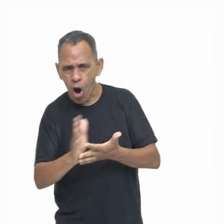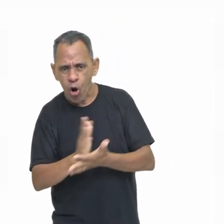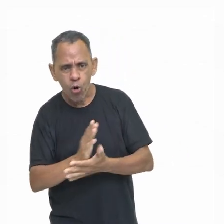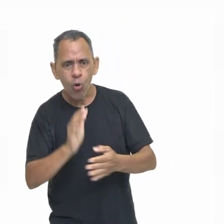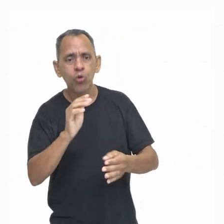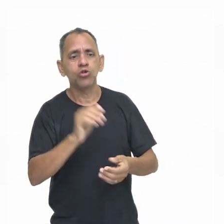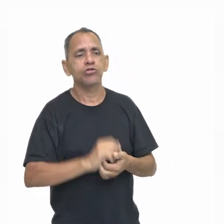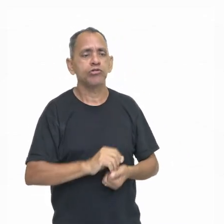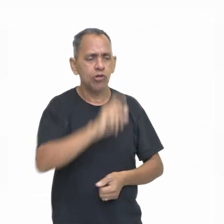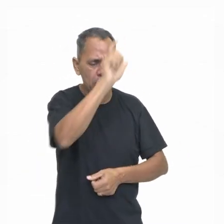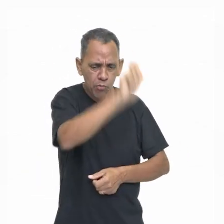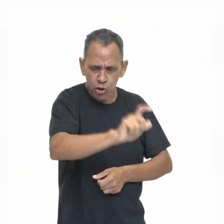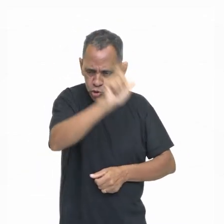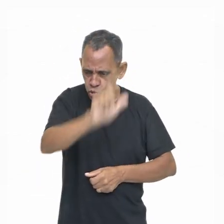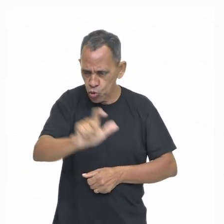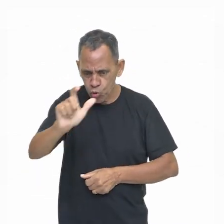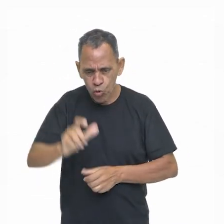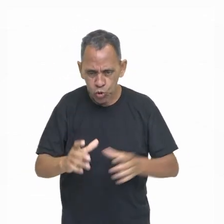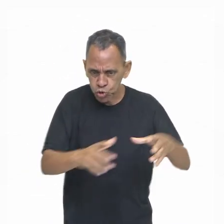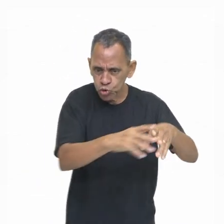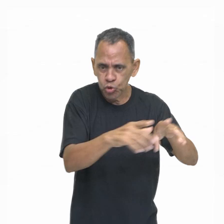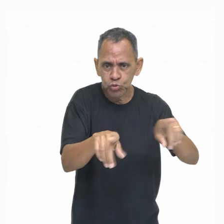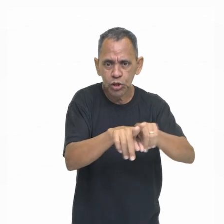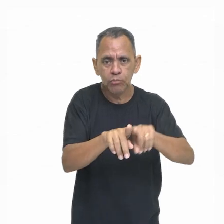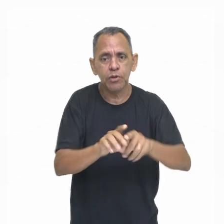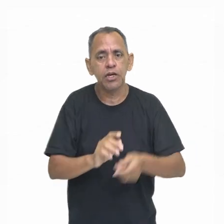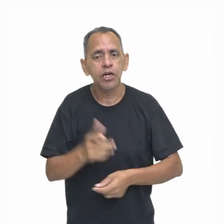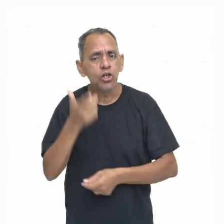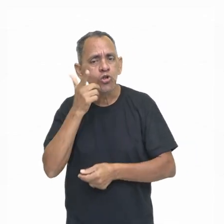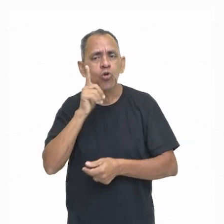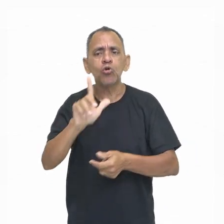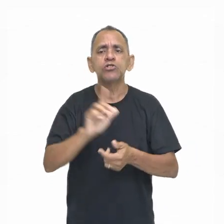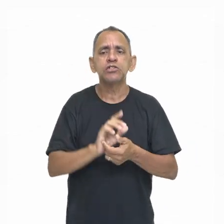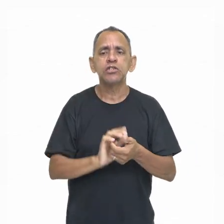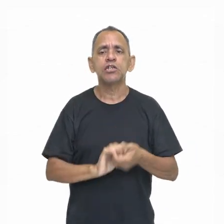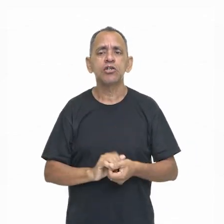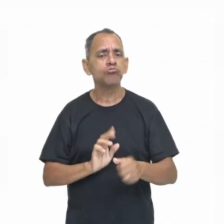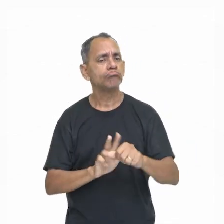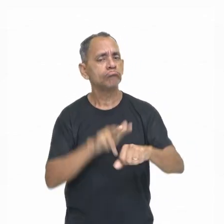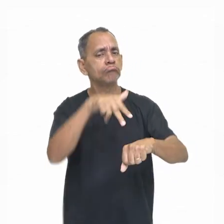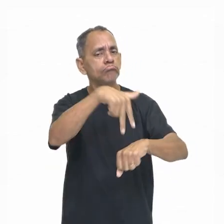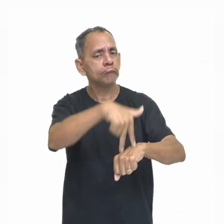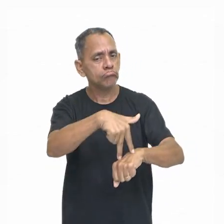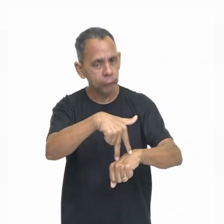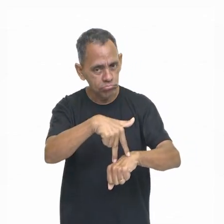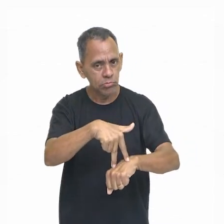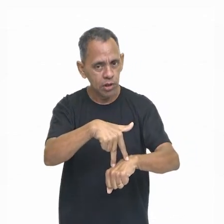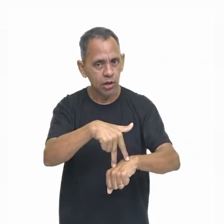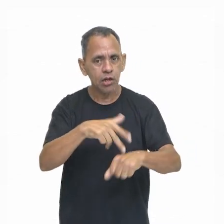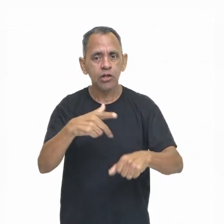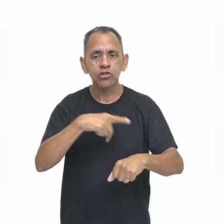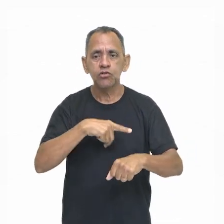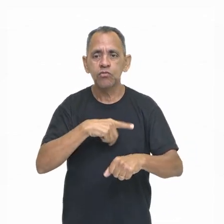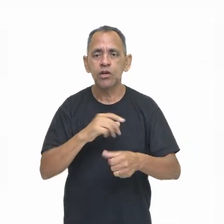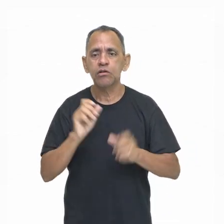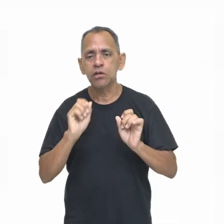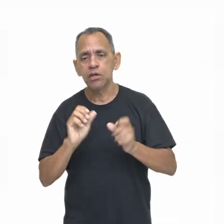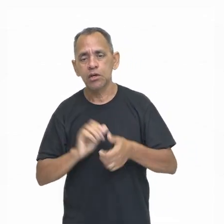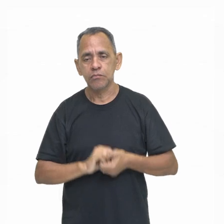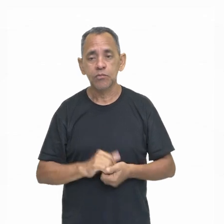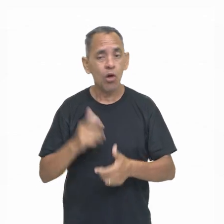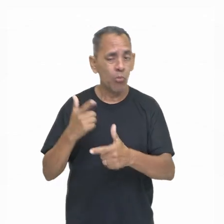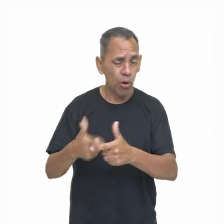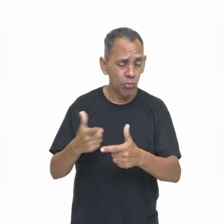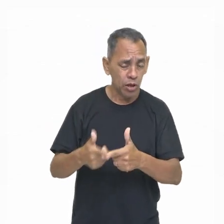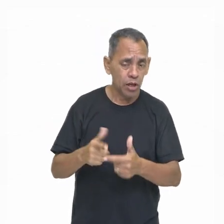tiveram suas campanhas um tanto quanto falhas, não conseguiram se destacar, acabaram cedendo brecha para que uma pessoa mais jovem, não